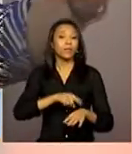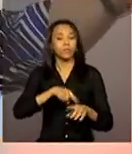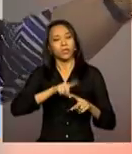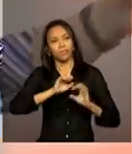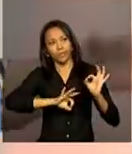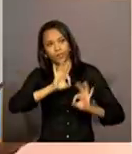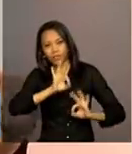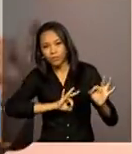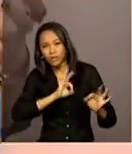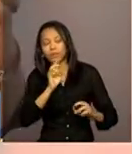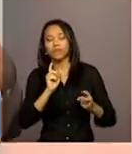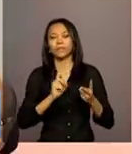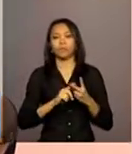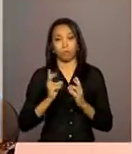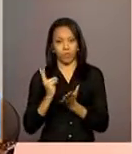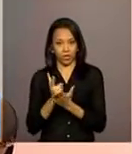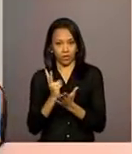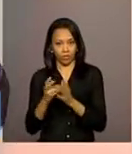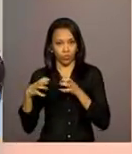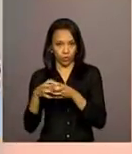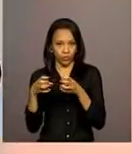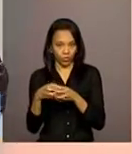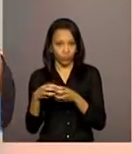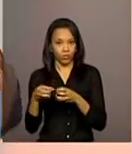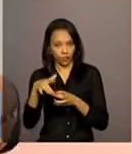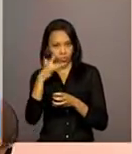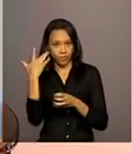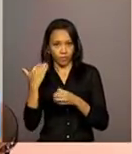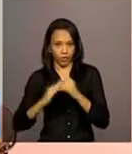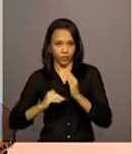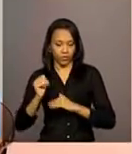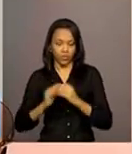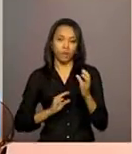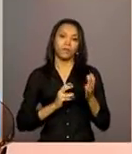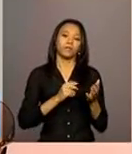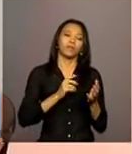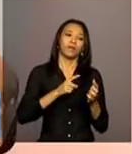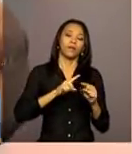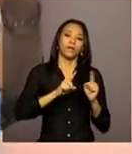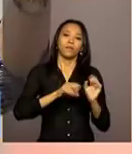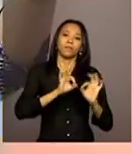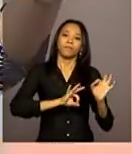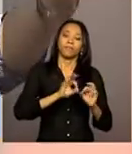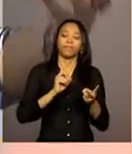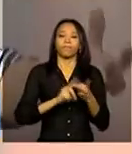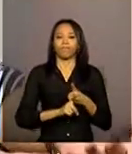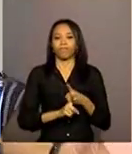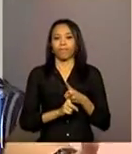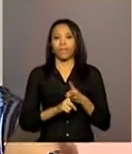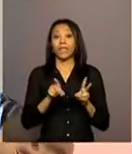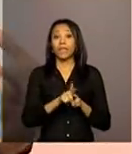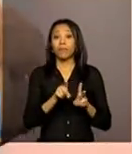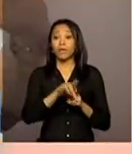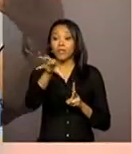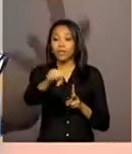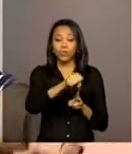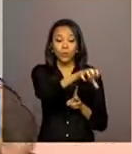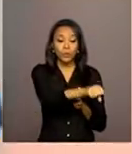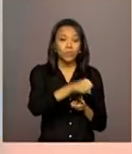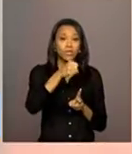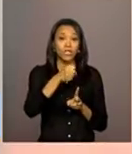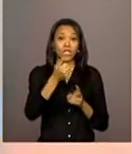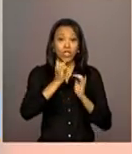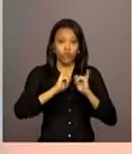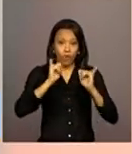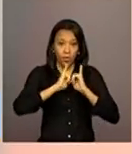constituindo uma mesma equipe com a equipe do Cris da da da inclusão de informações nos sistemas que